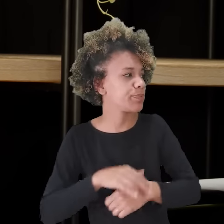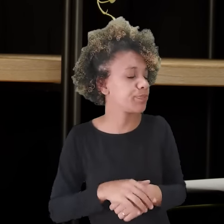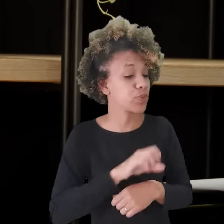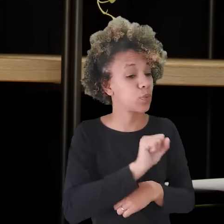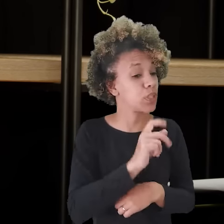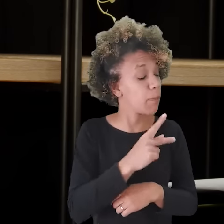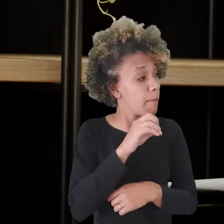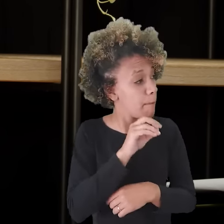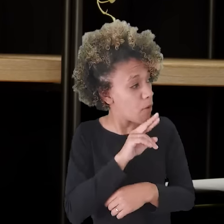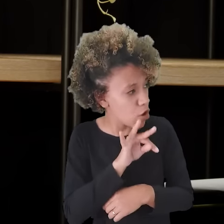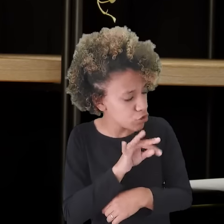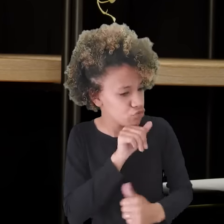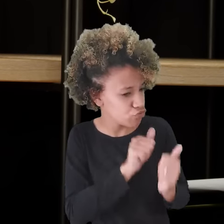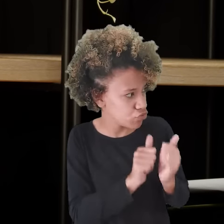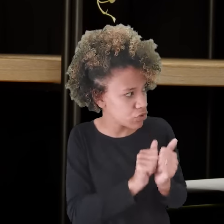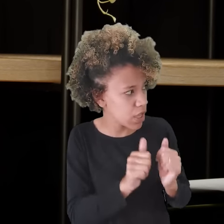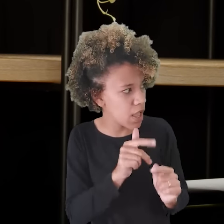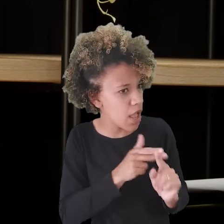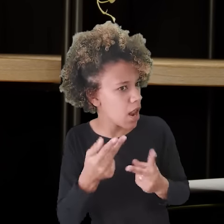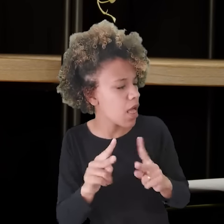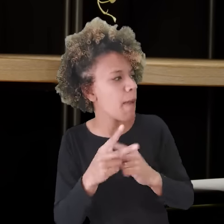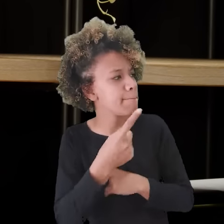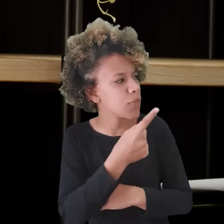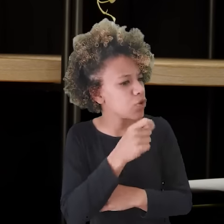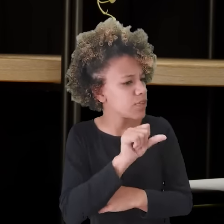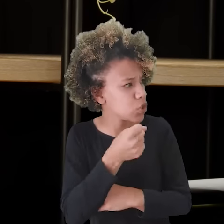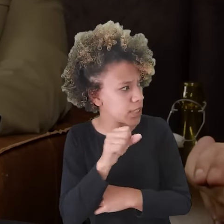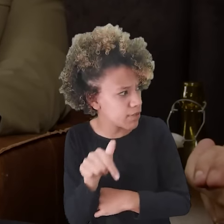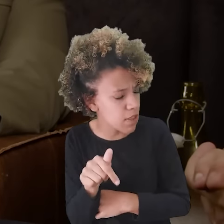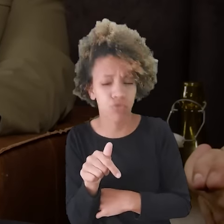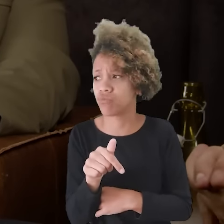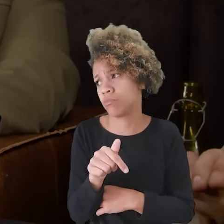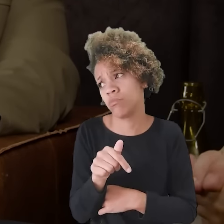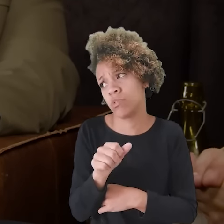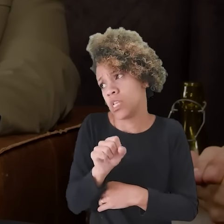o esporte ele foi campeão brasileiro em 87